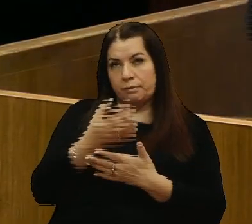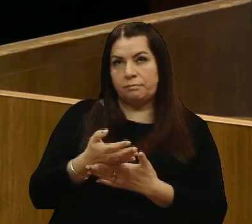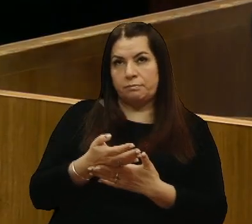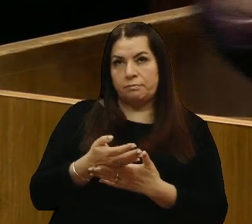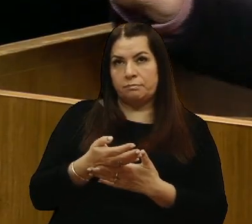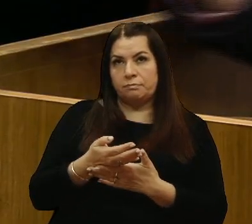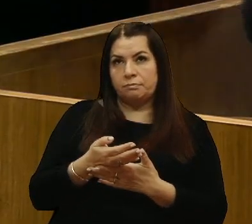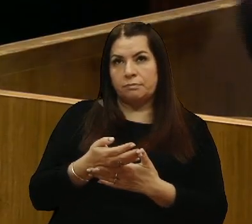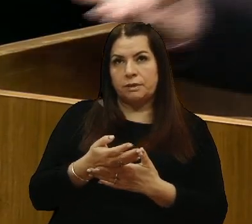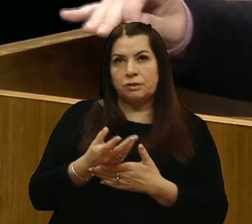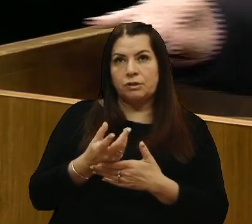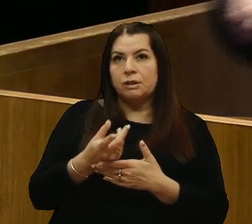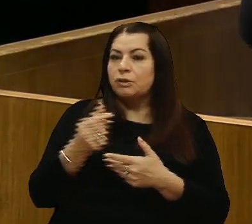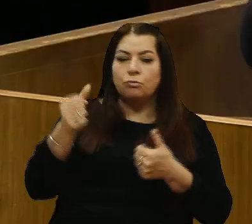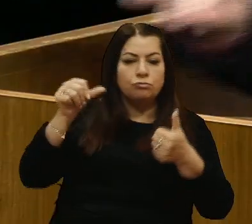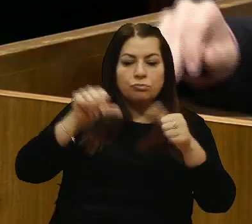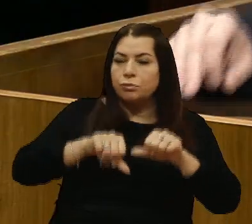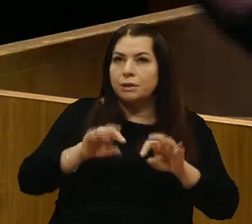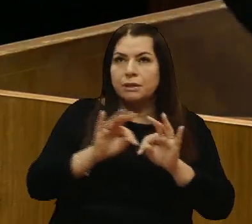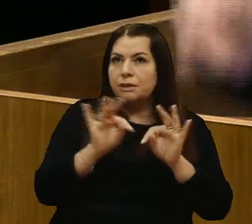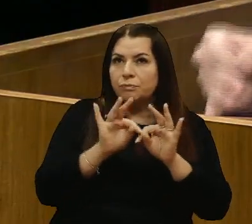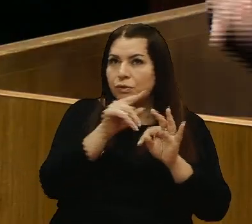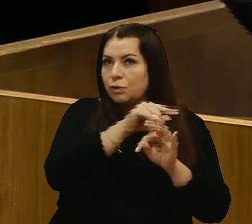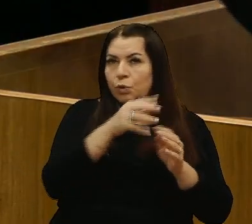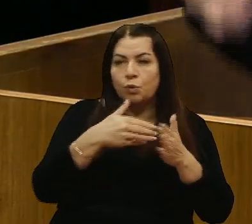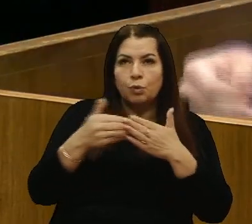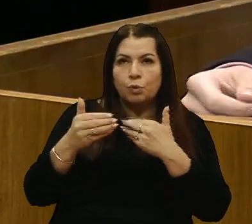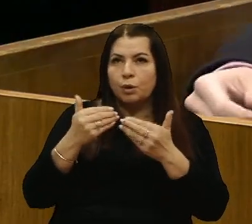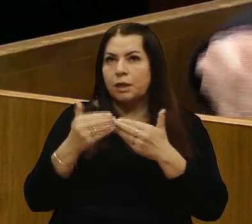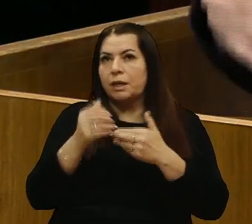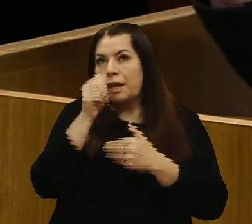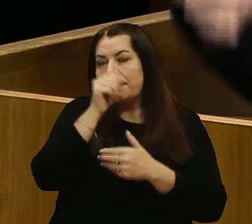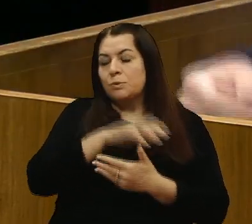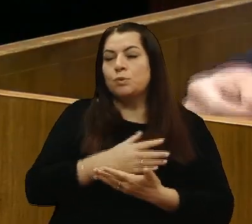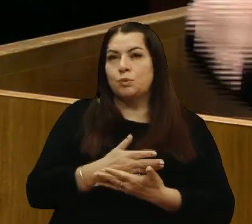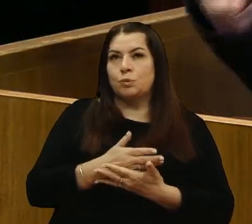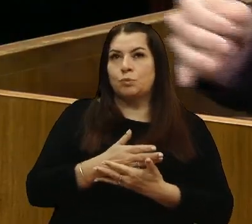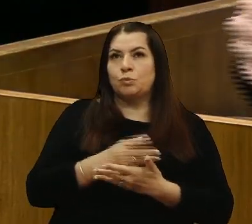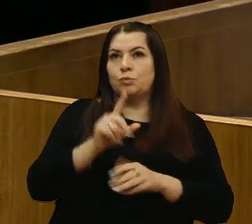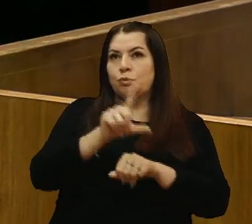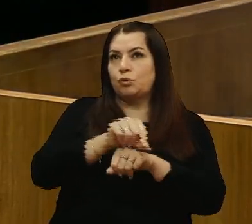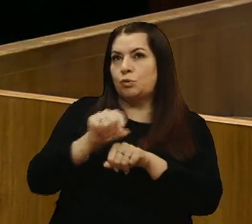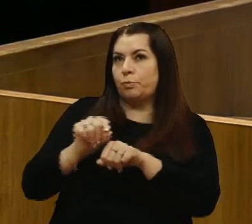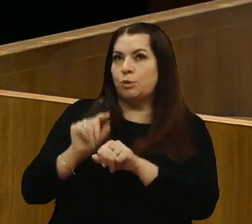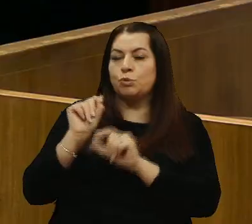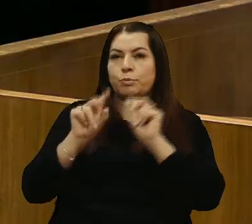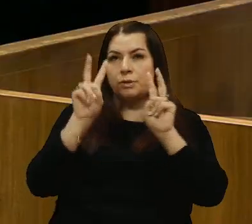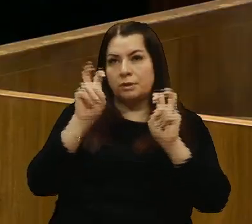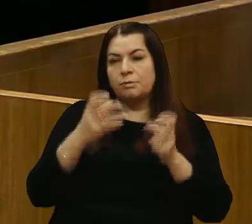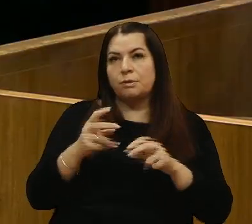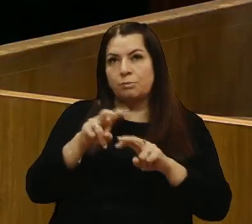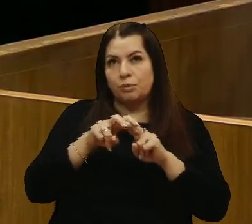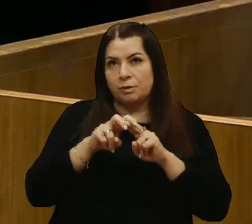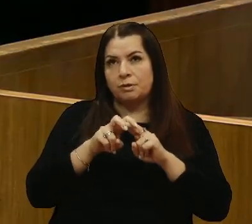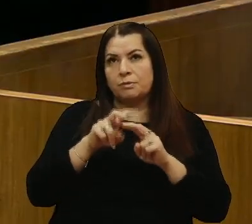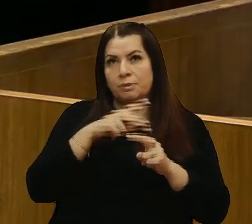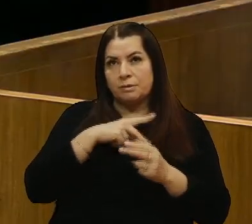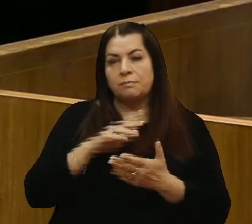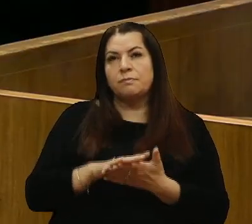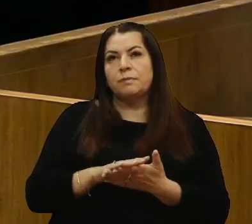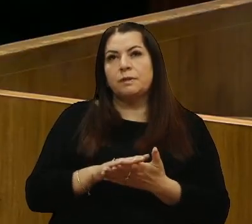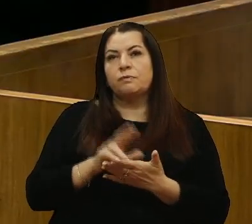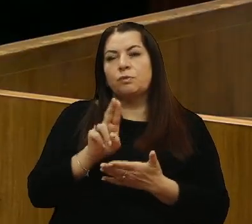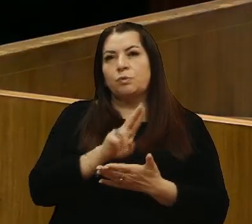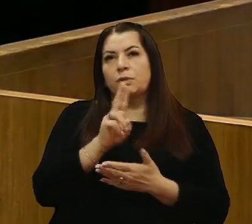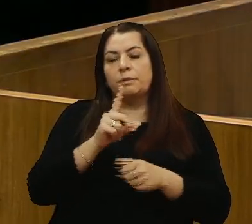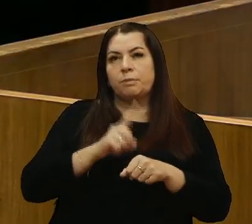já desmontou tecnicamente, juridicamente, qualquer absurdo de argumento em relação a esse tema. Por isso, senhor presidente, eu vou